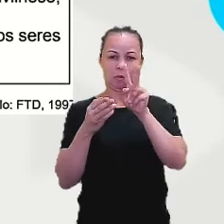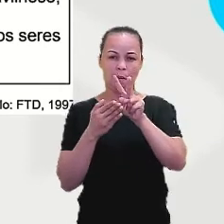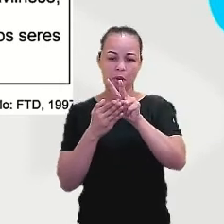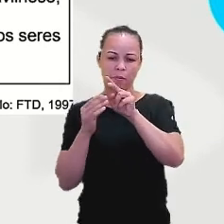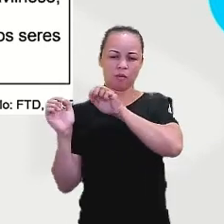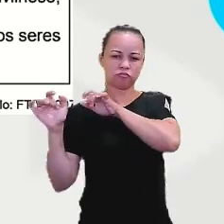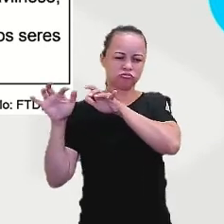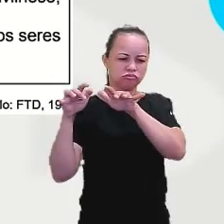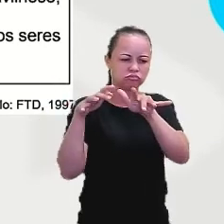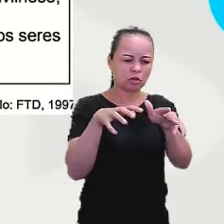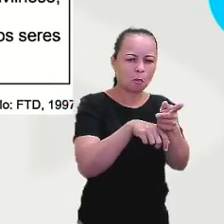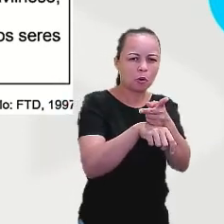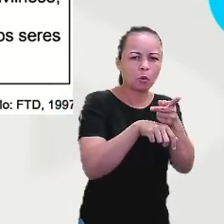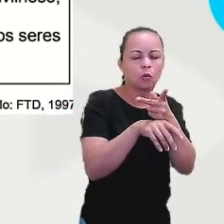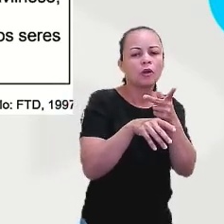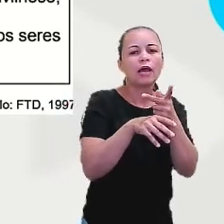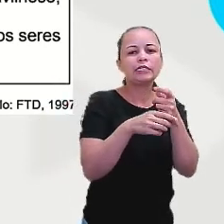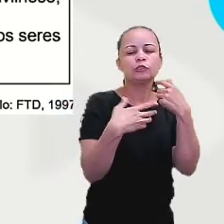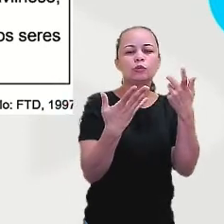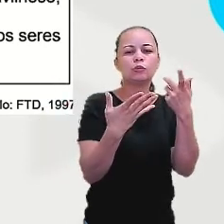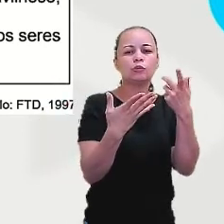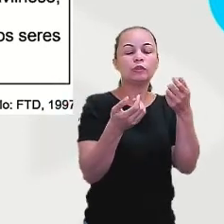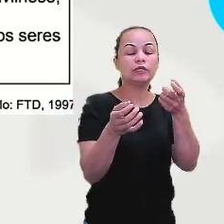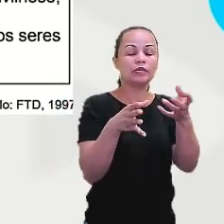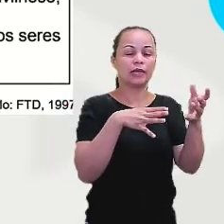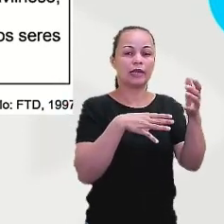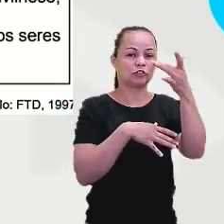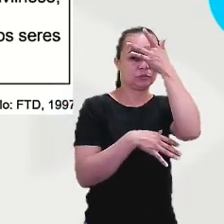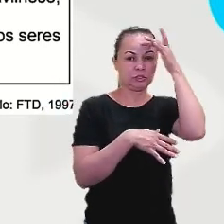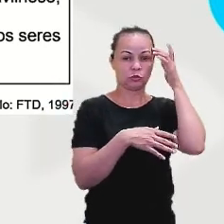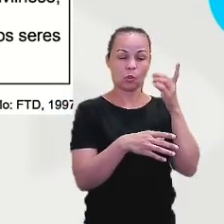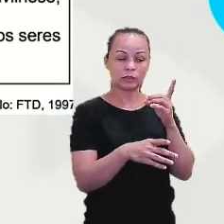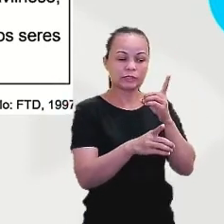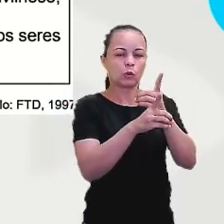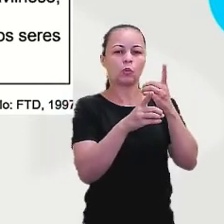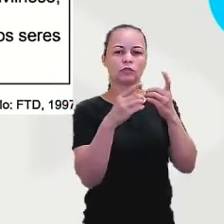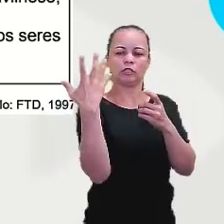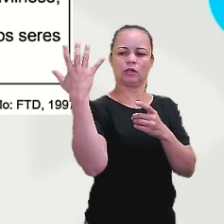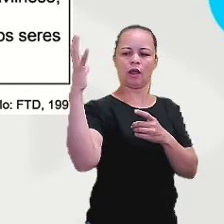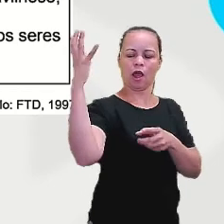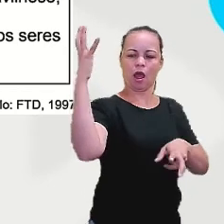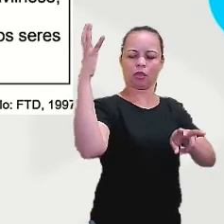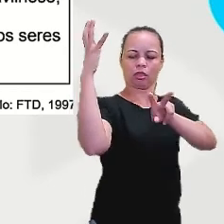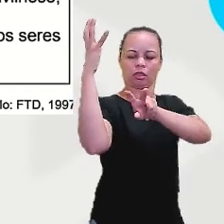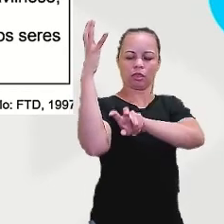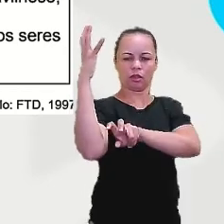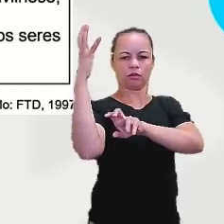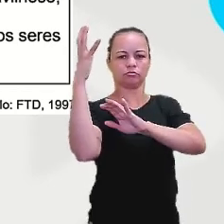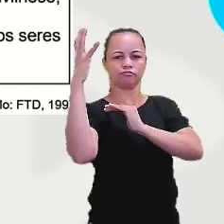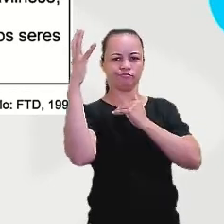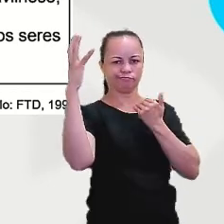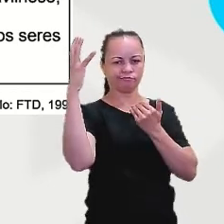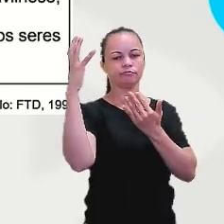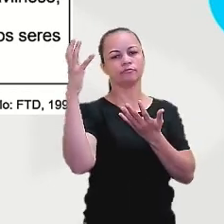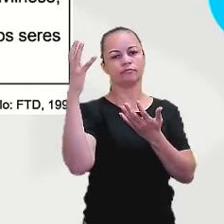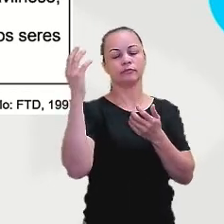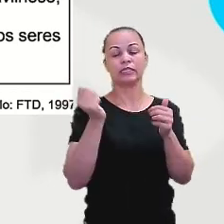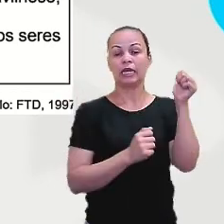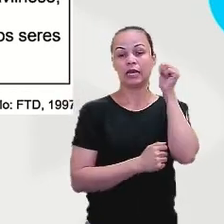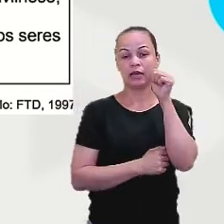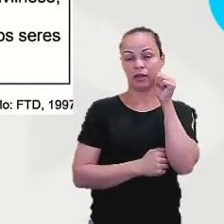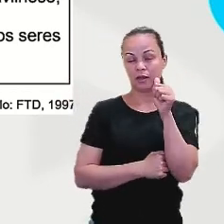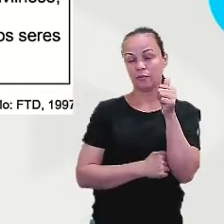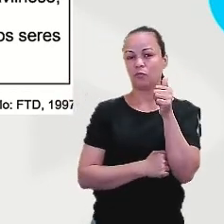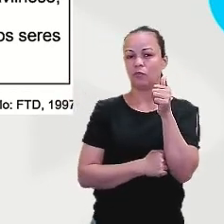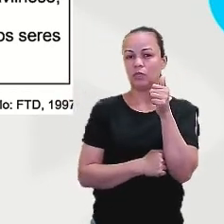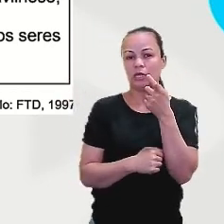árvore, mordido por uma cobra venenosa. Sepultaram-no no próprio local. Mainá, desconsolada,